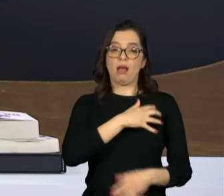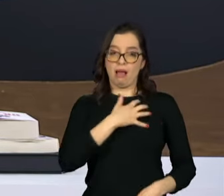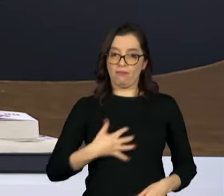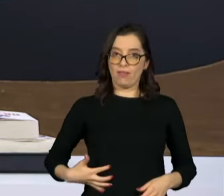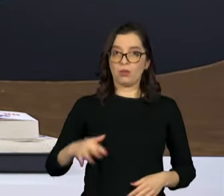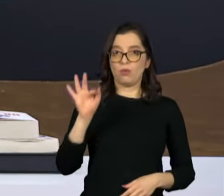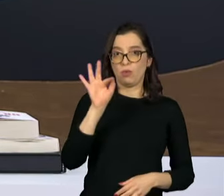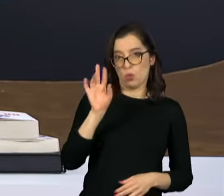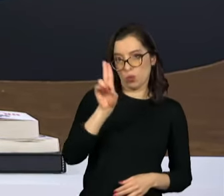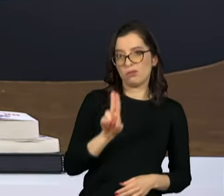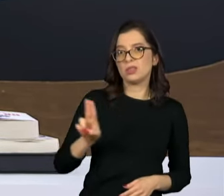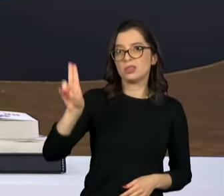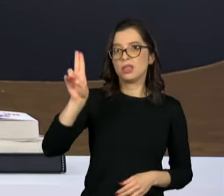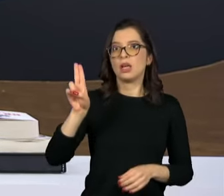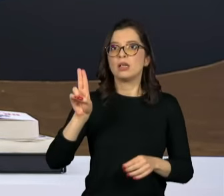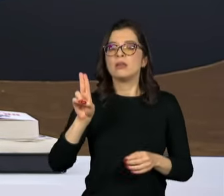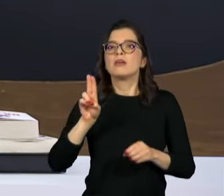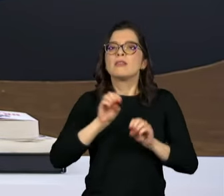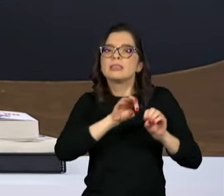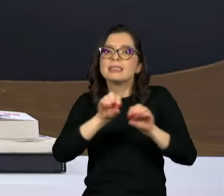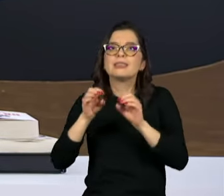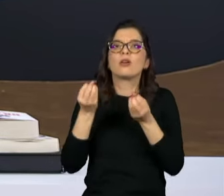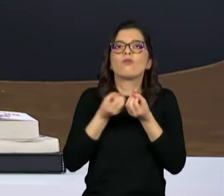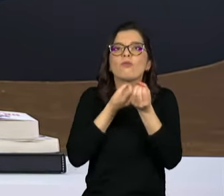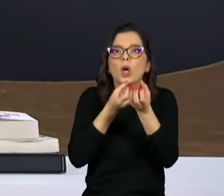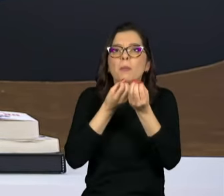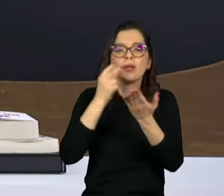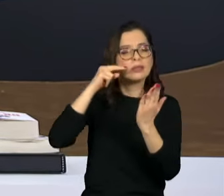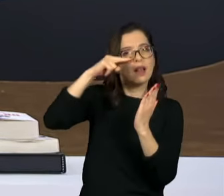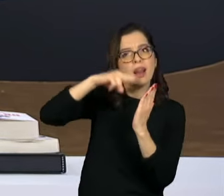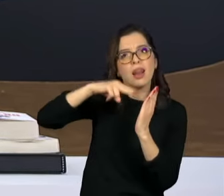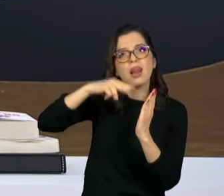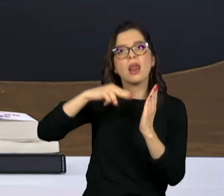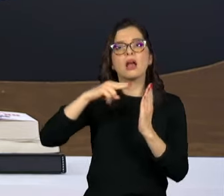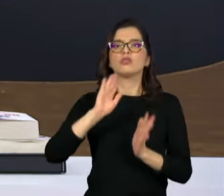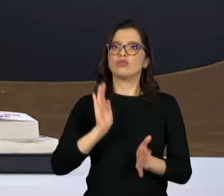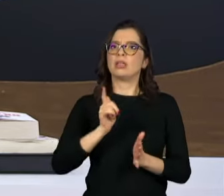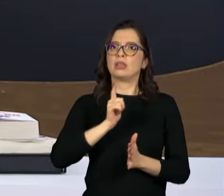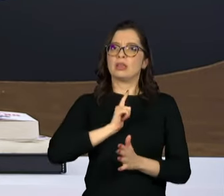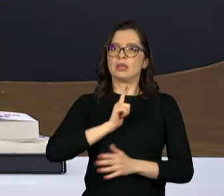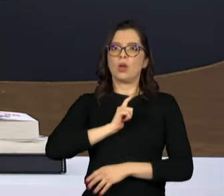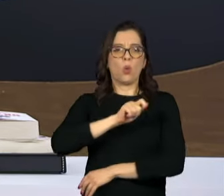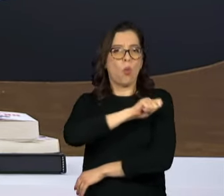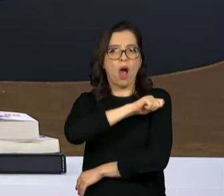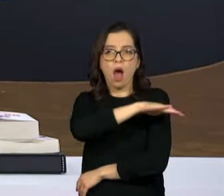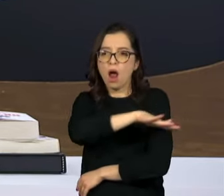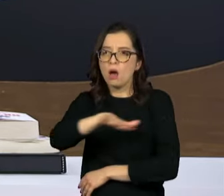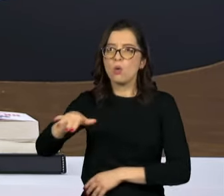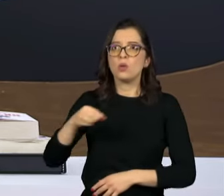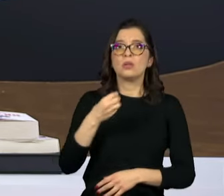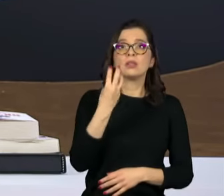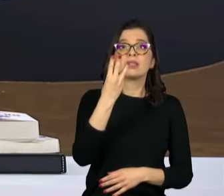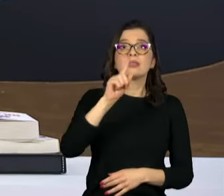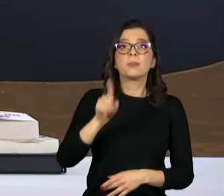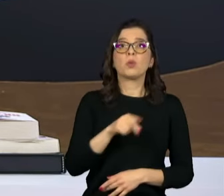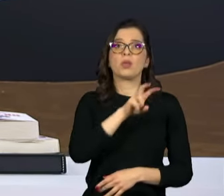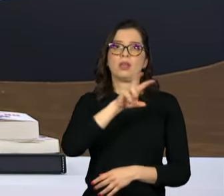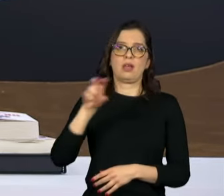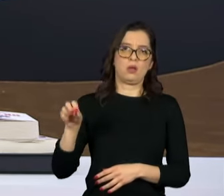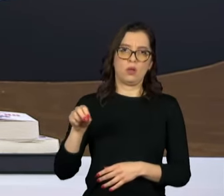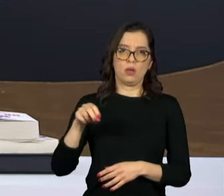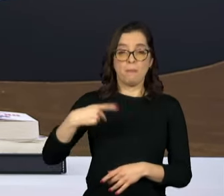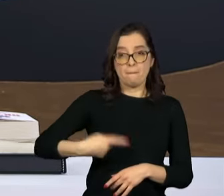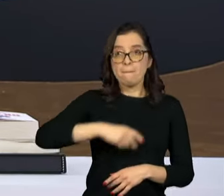qual já passaram mais de 35 mil alunos. Trata-se de um sucesso também no Brasil, onde já vendeu mais de 200